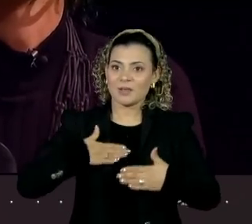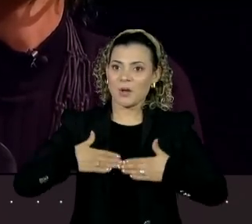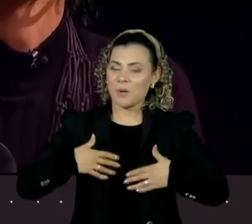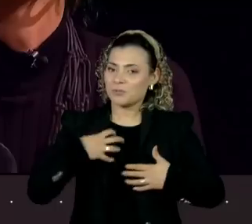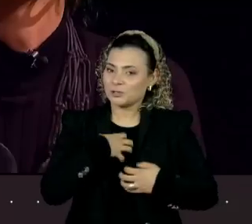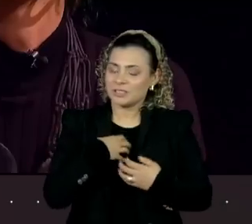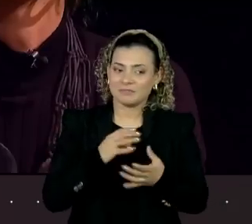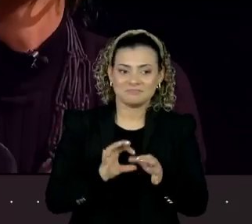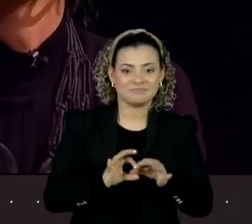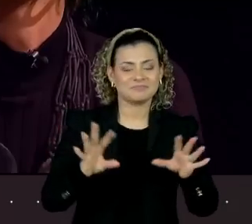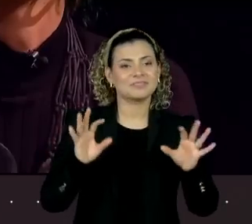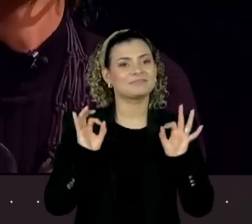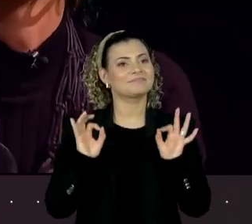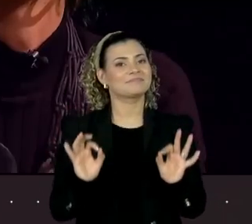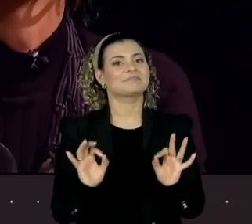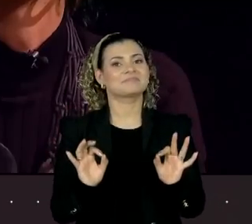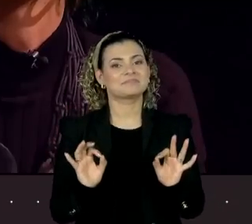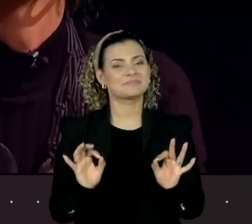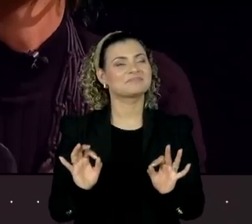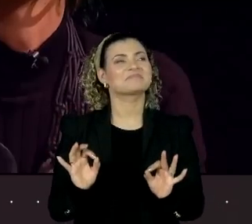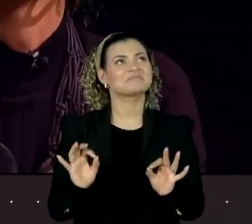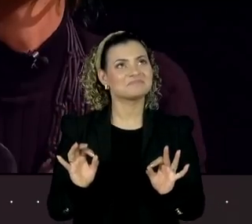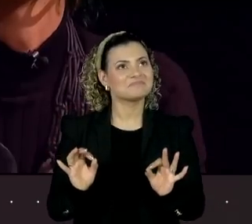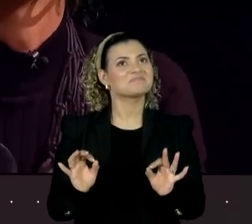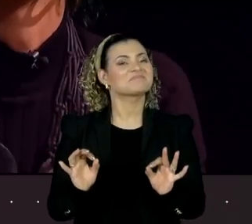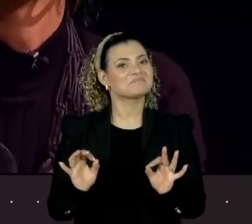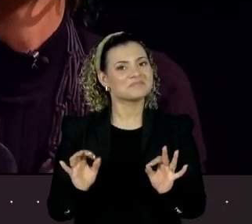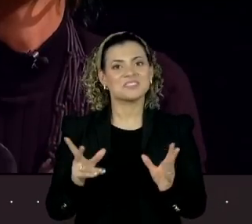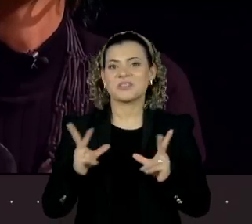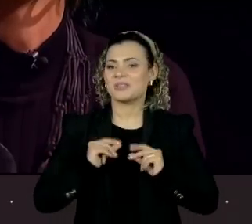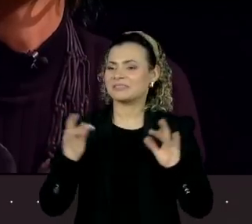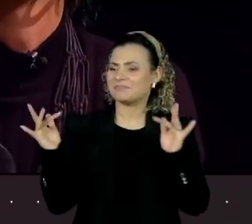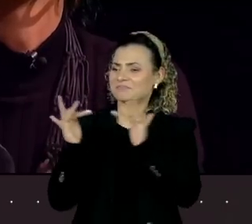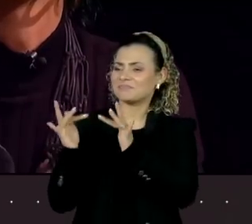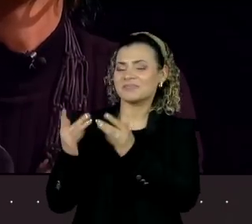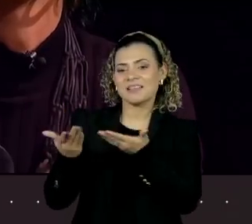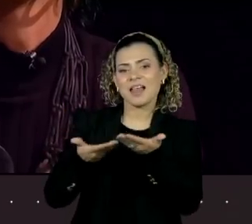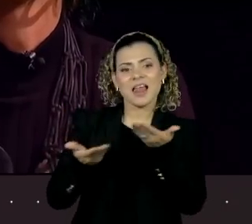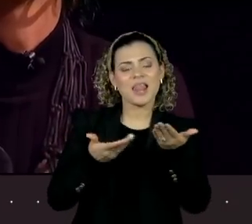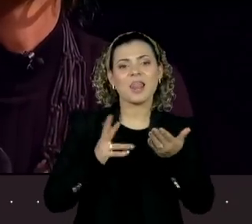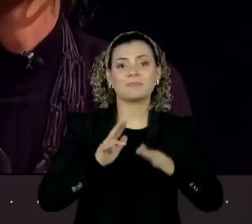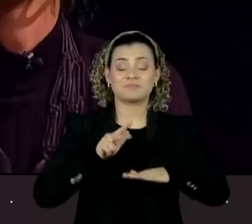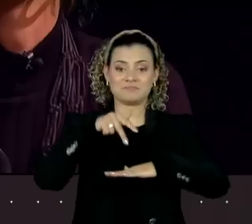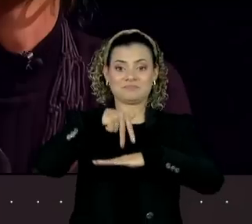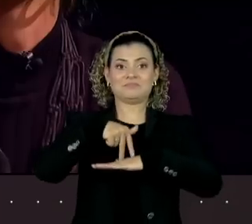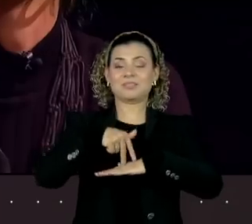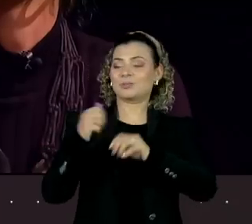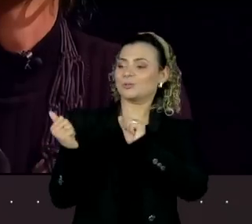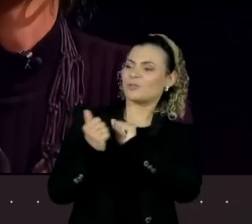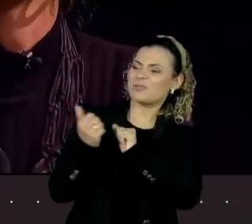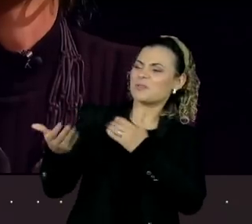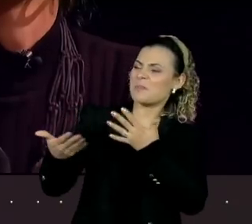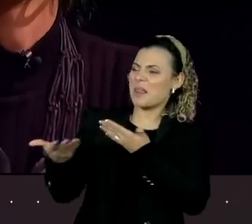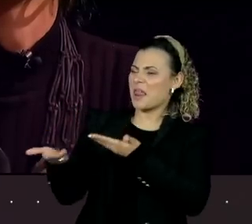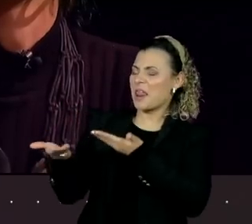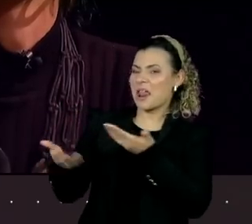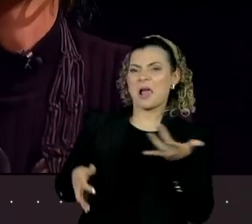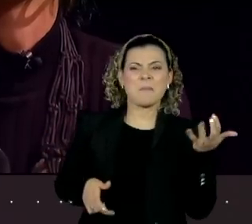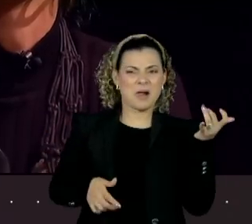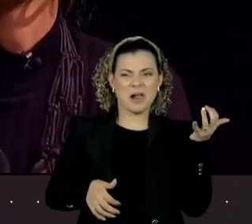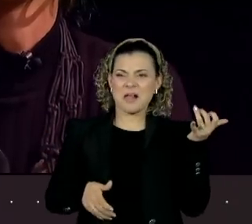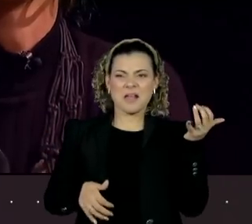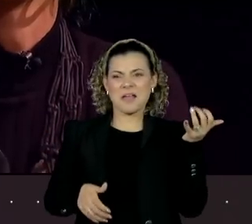né? A gente tinha isso no palco, de fazer coisas juntos, assim, que era